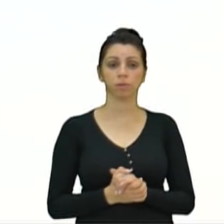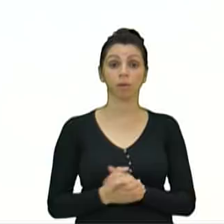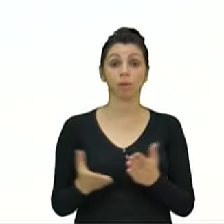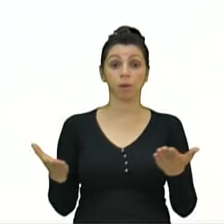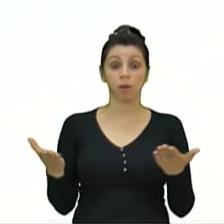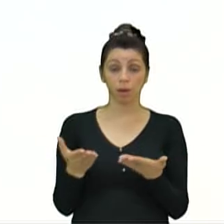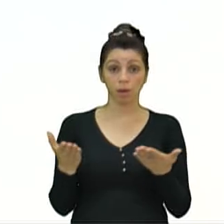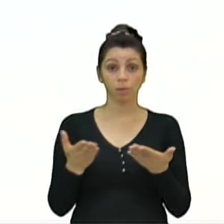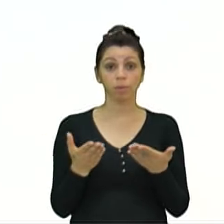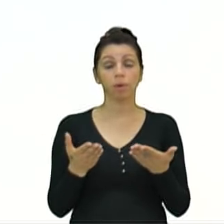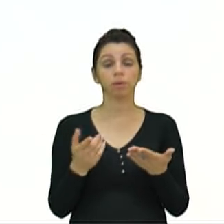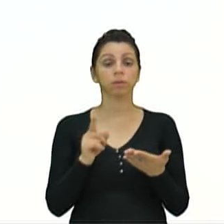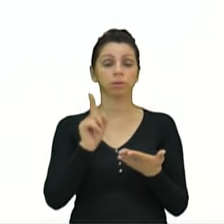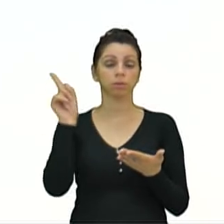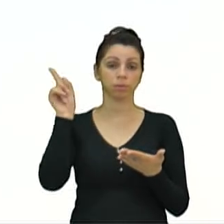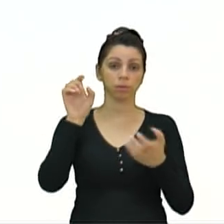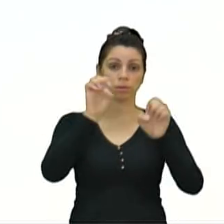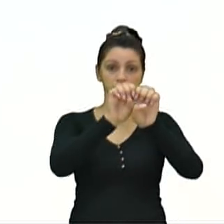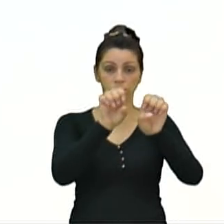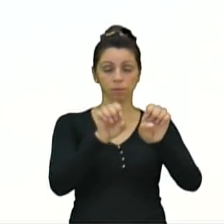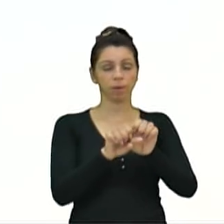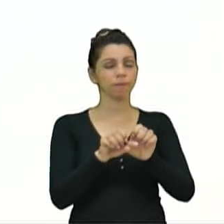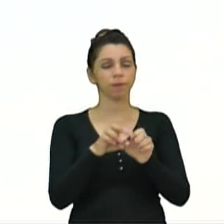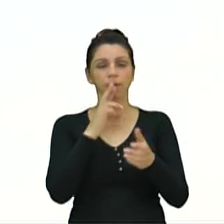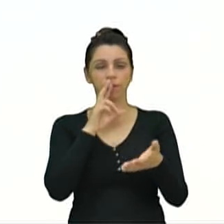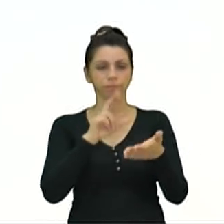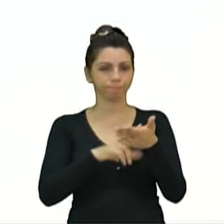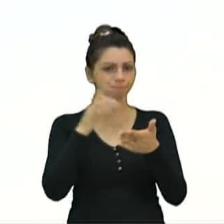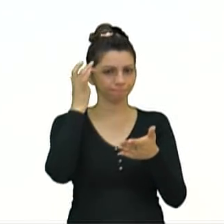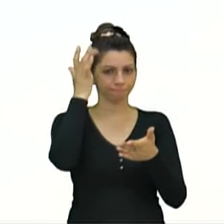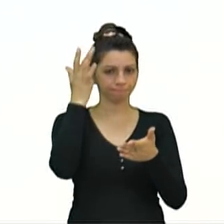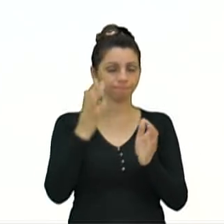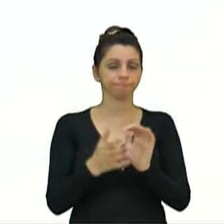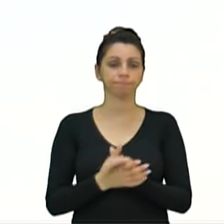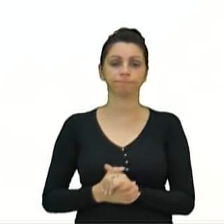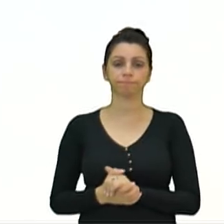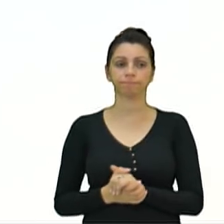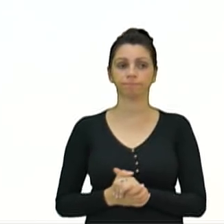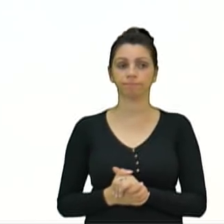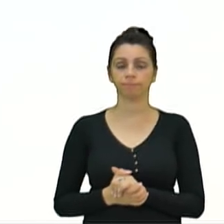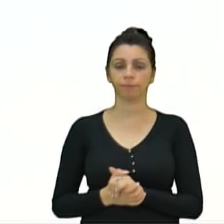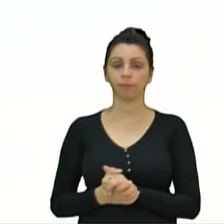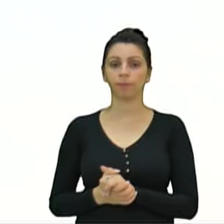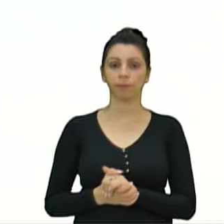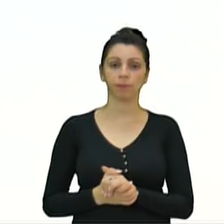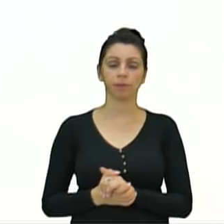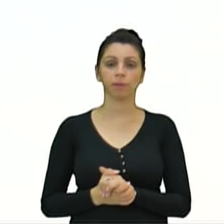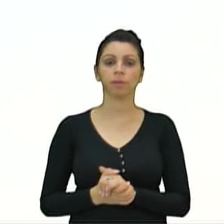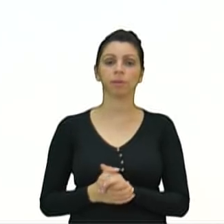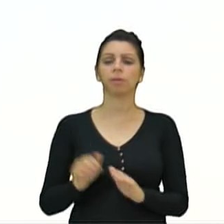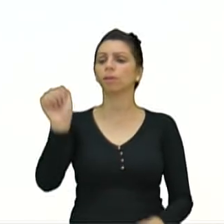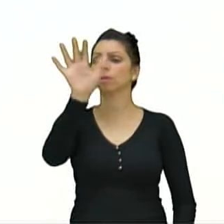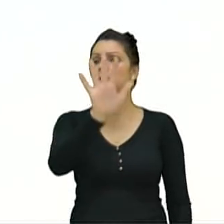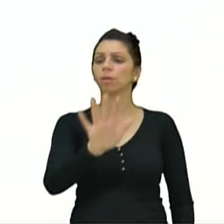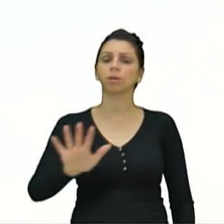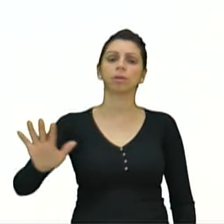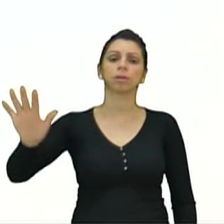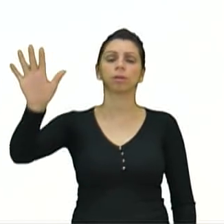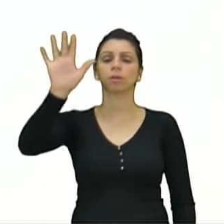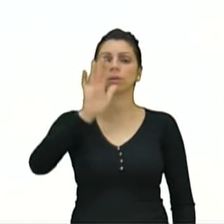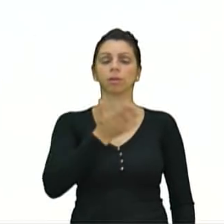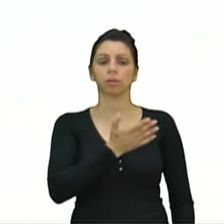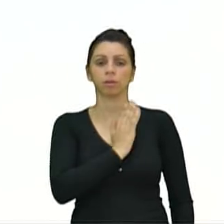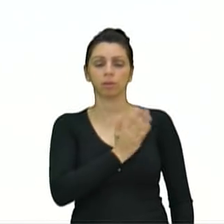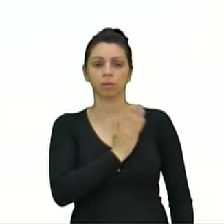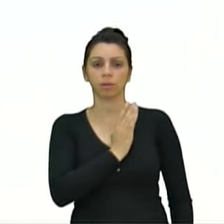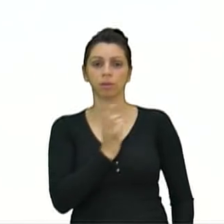agora com esse esquema vai ficar bem fácil para você responder essa. Em qual das câmaras dos espaços cardíacos, há a entrada